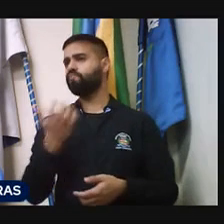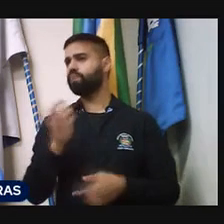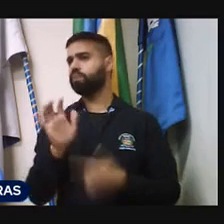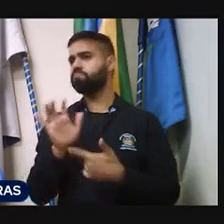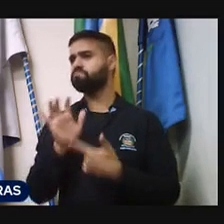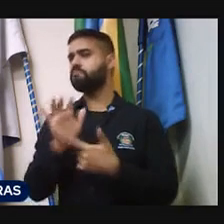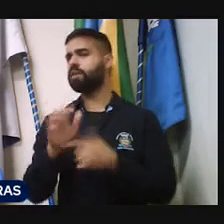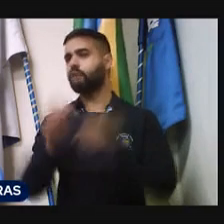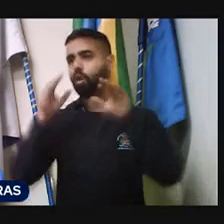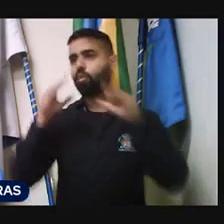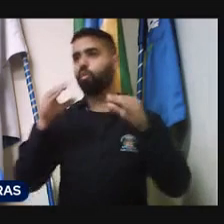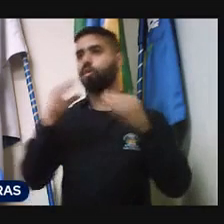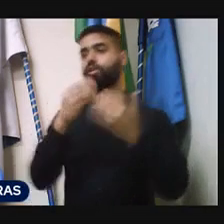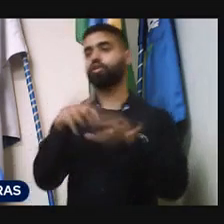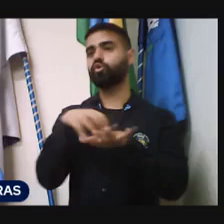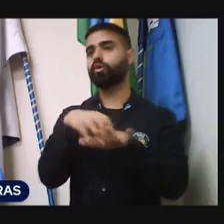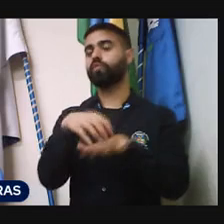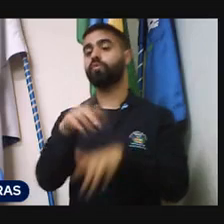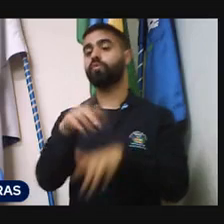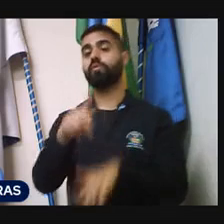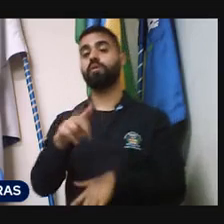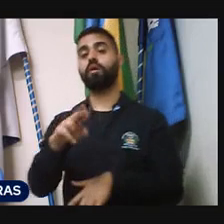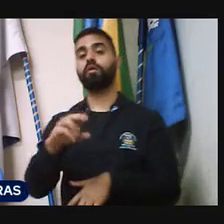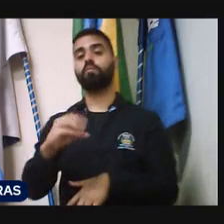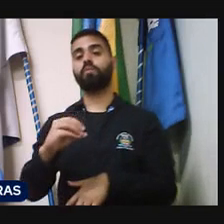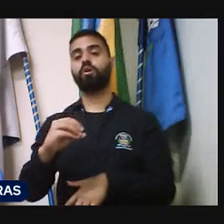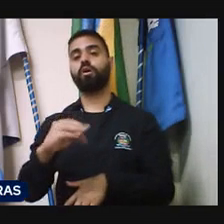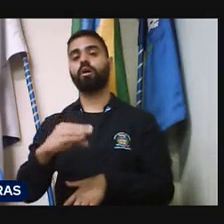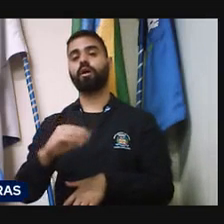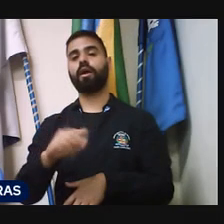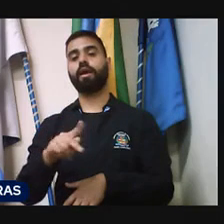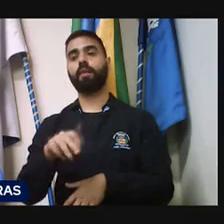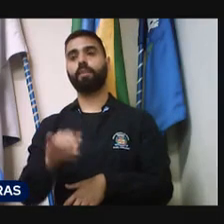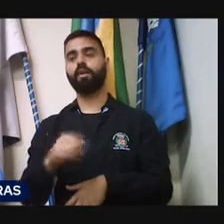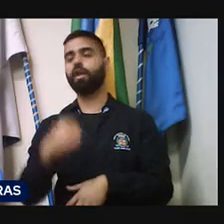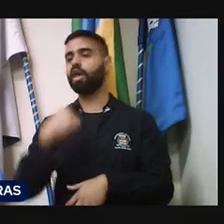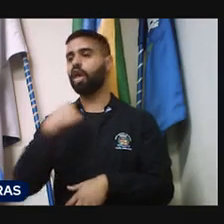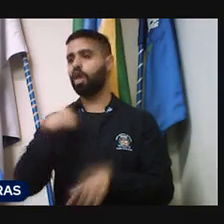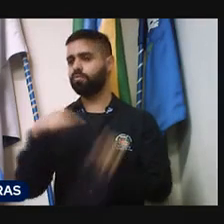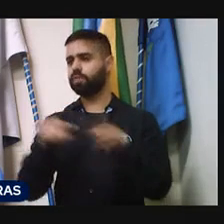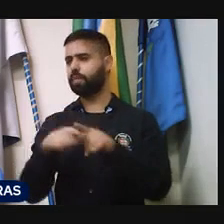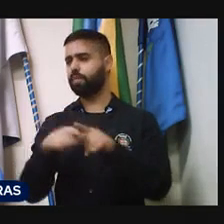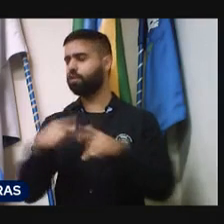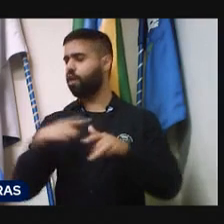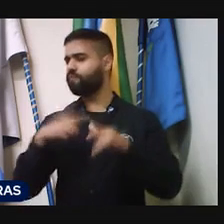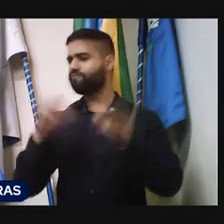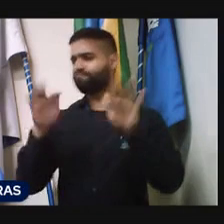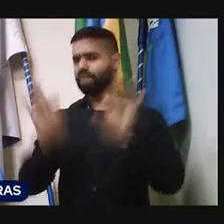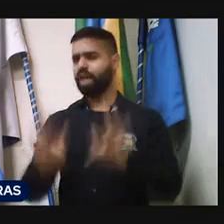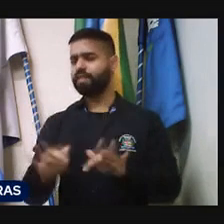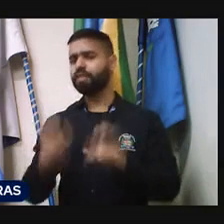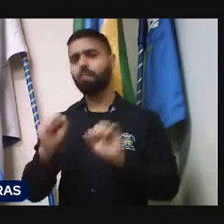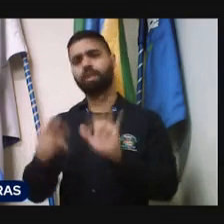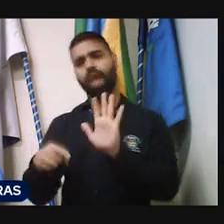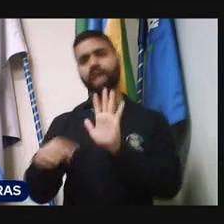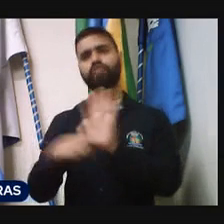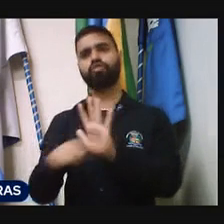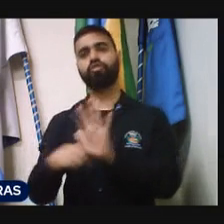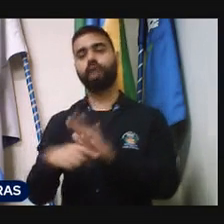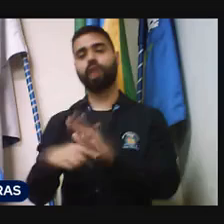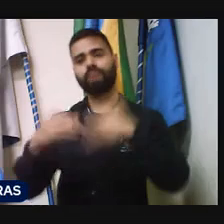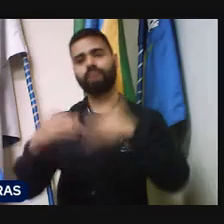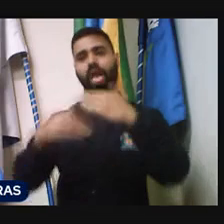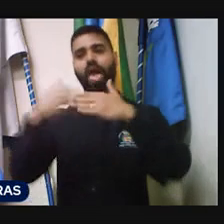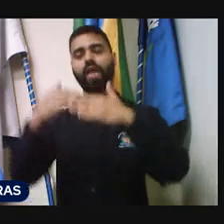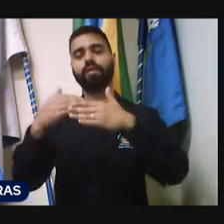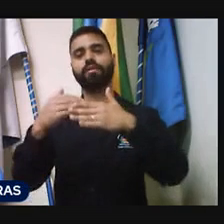turismo nessa na vida do procape e dizer que estou estou muito feliz e poder participar na